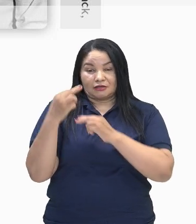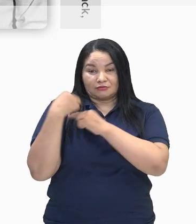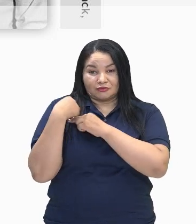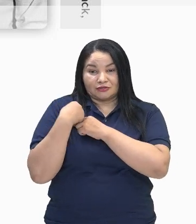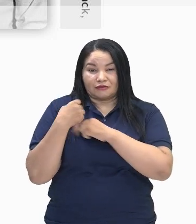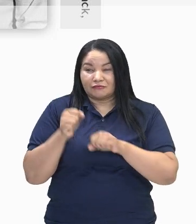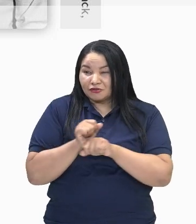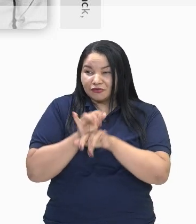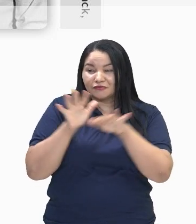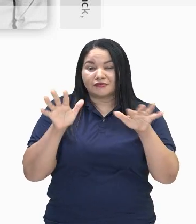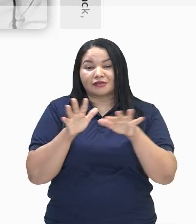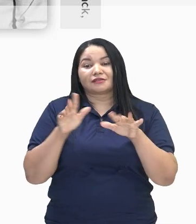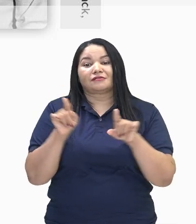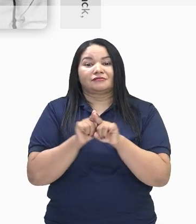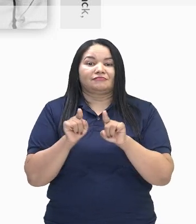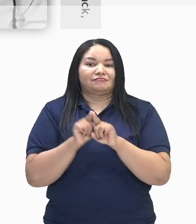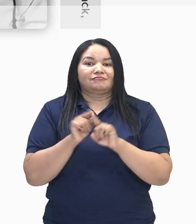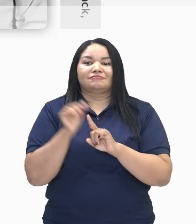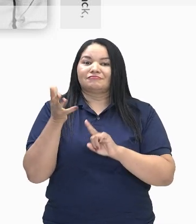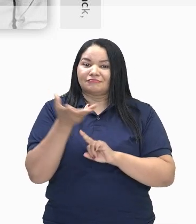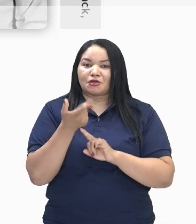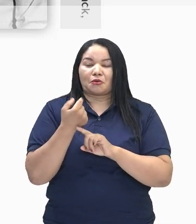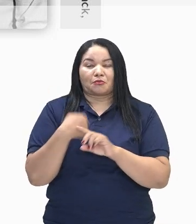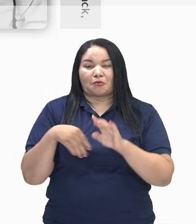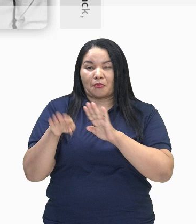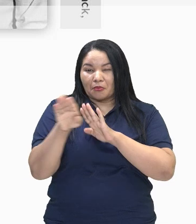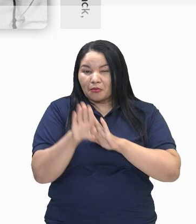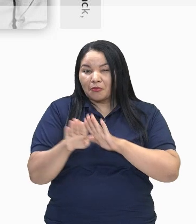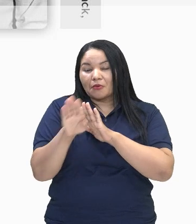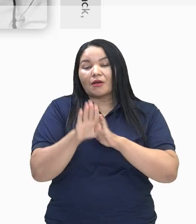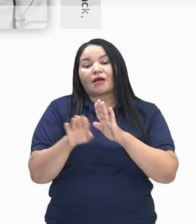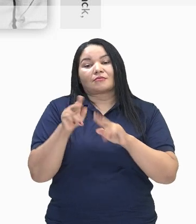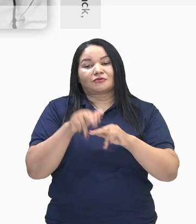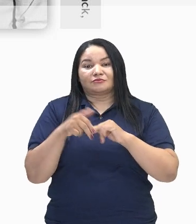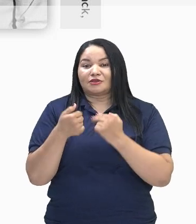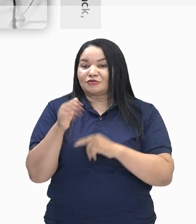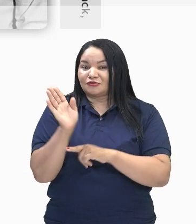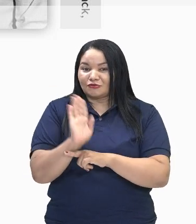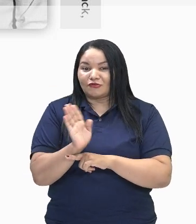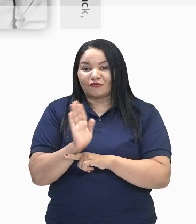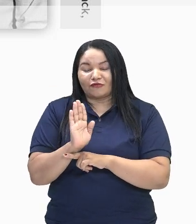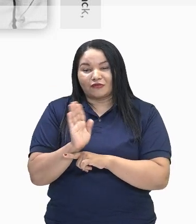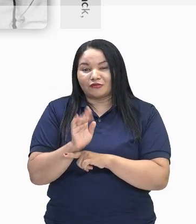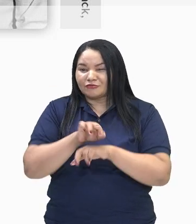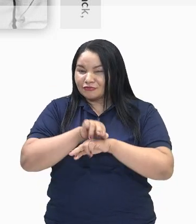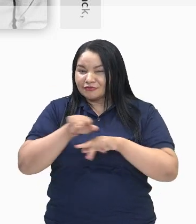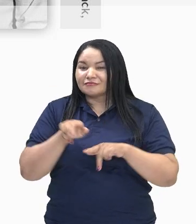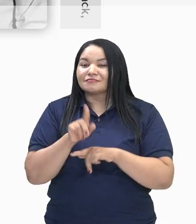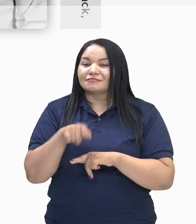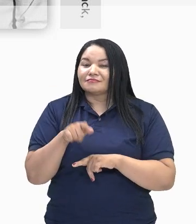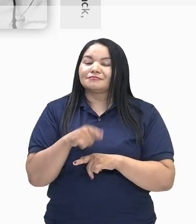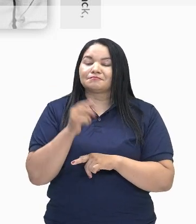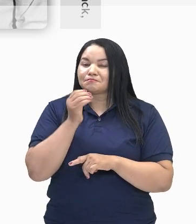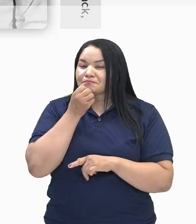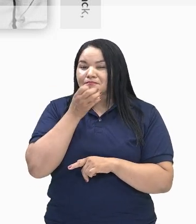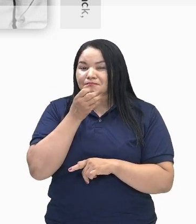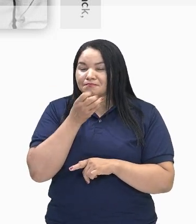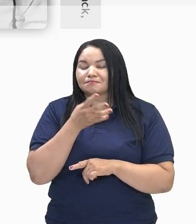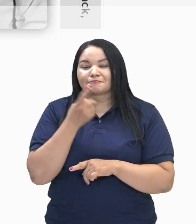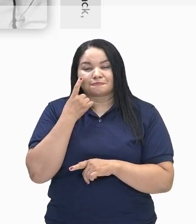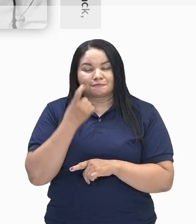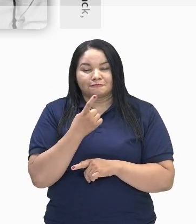marcial chinesa no mundo inteiro através aí dos filmes, né? Bem bacana, bem